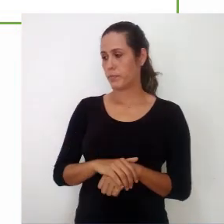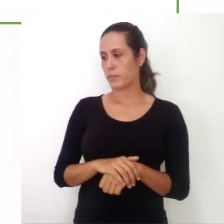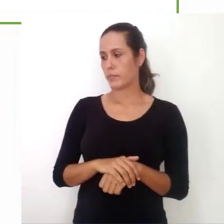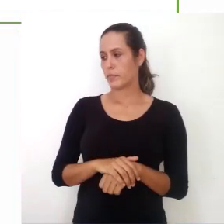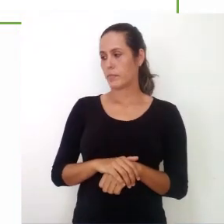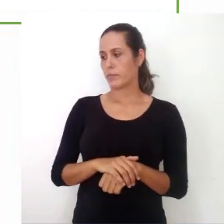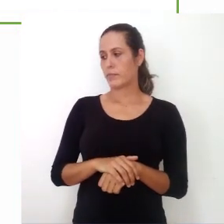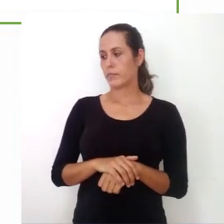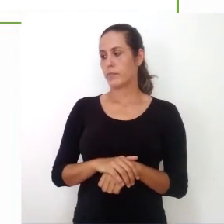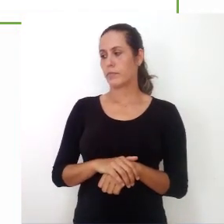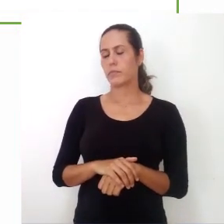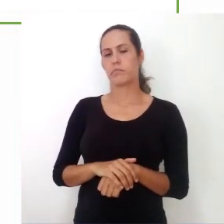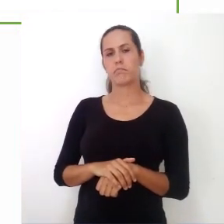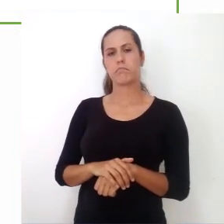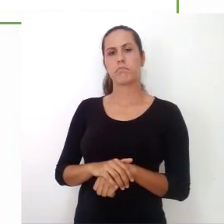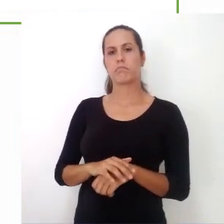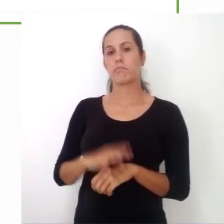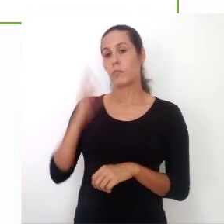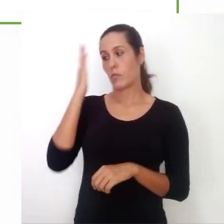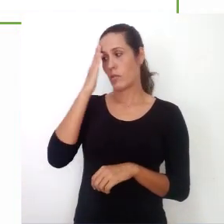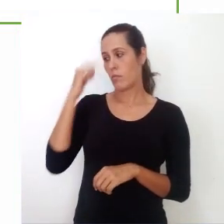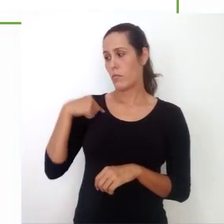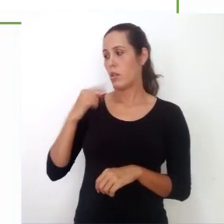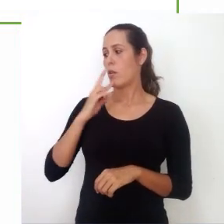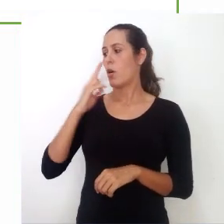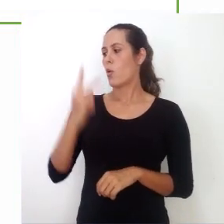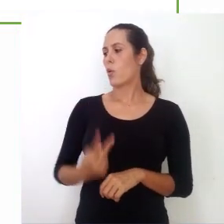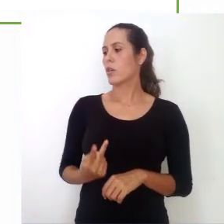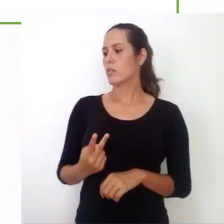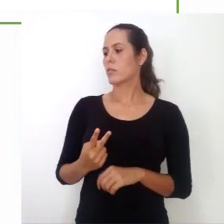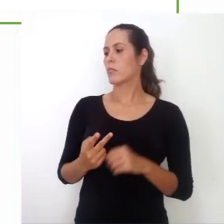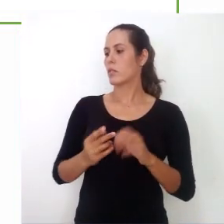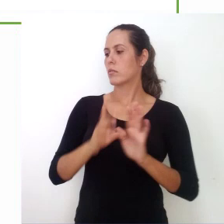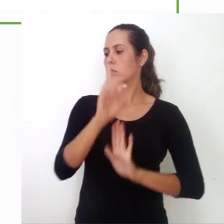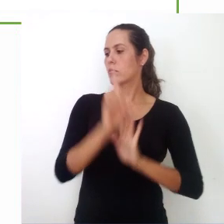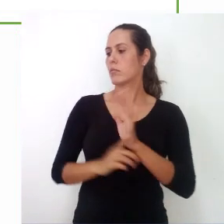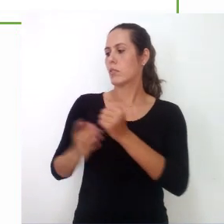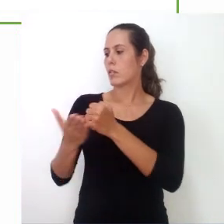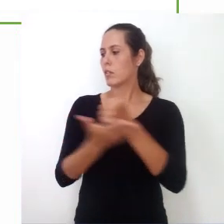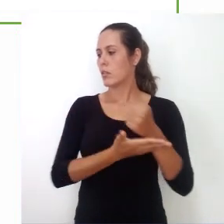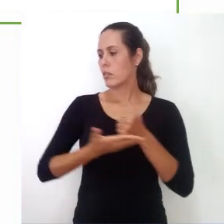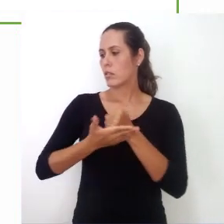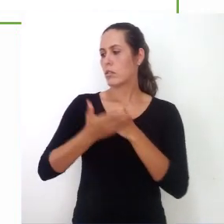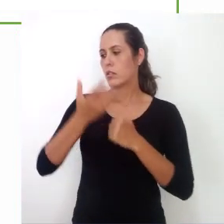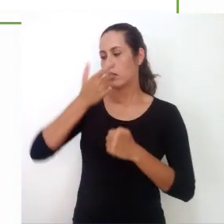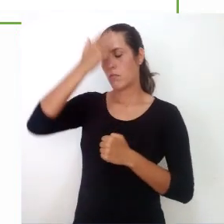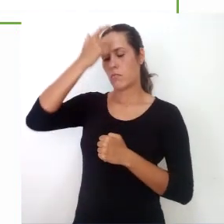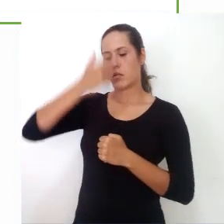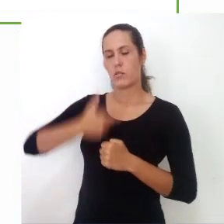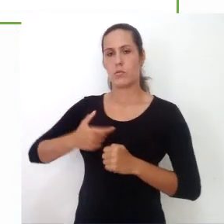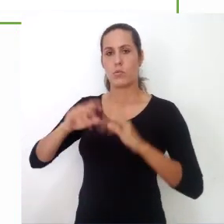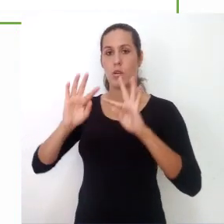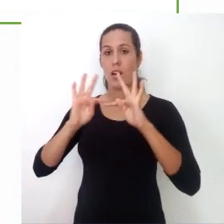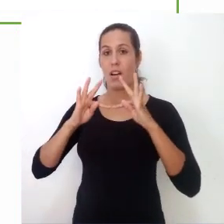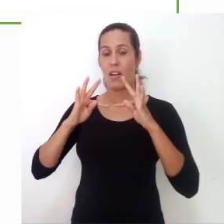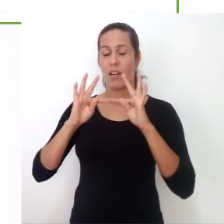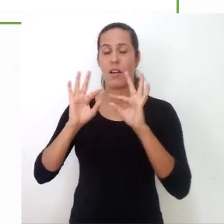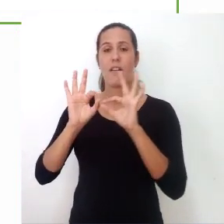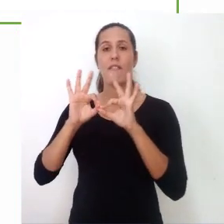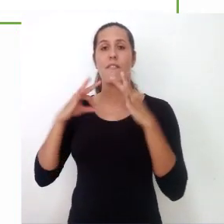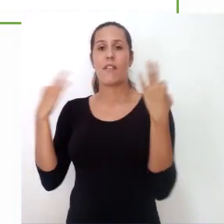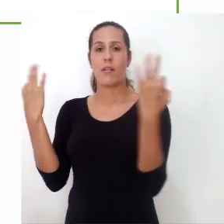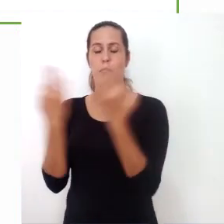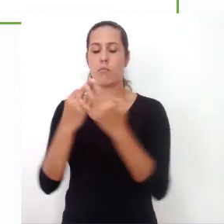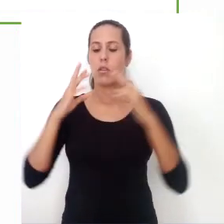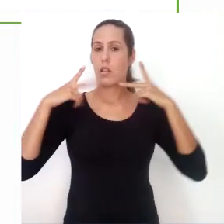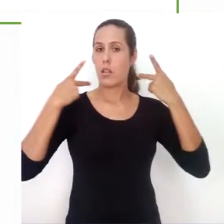só. Considerando que o reconhecimento da dignidade inerente a todos os membros da família